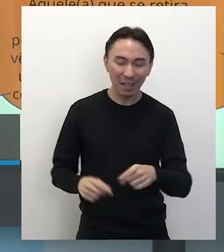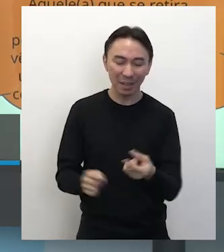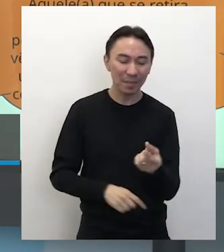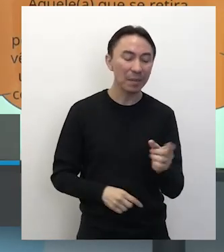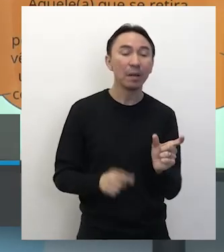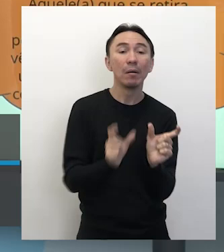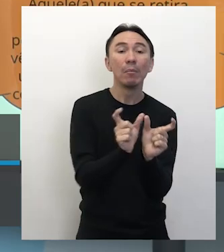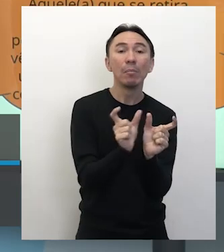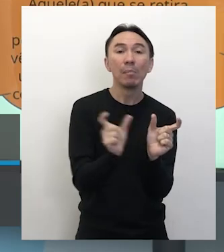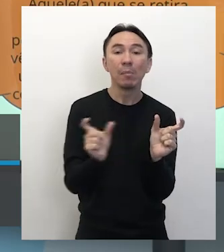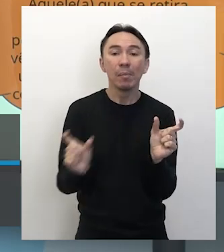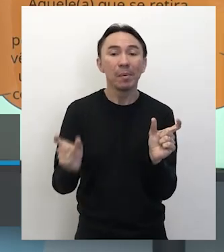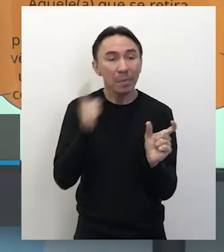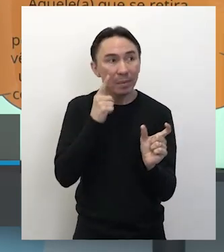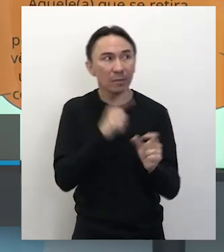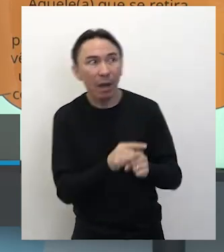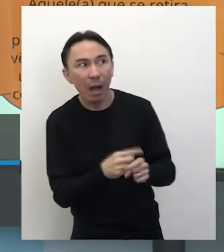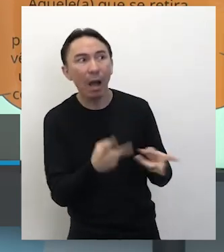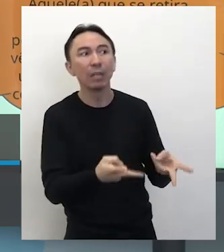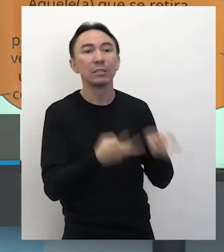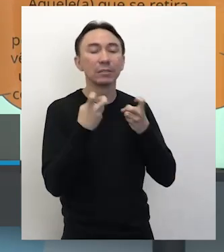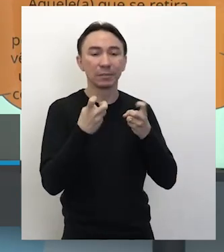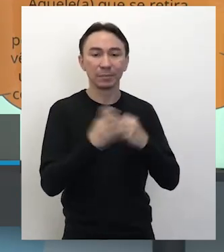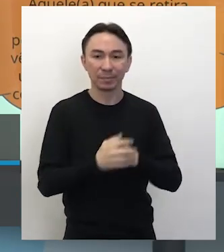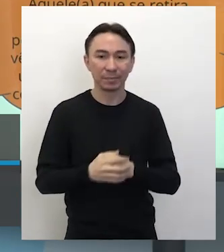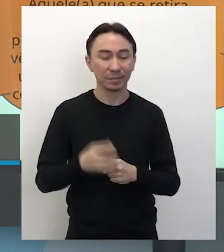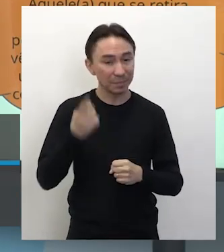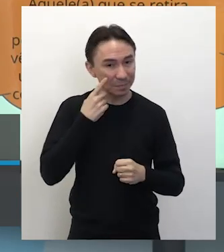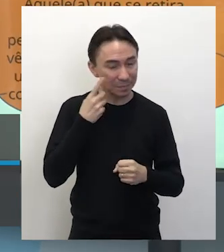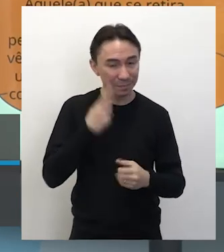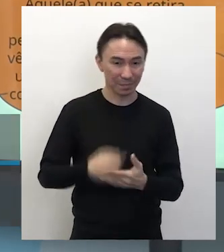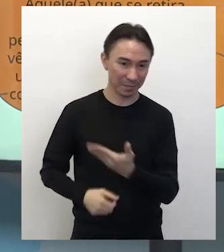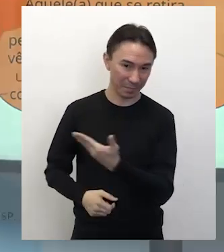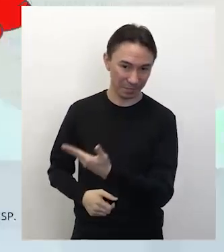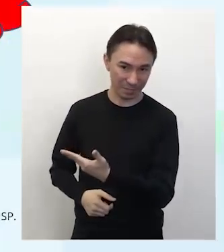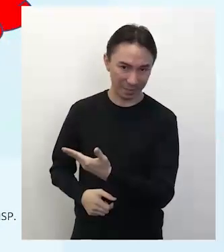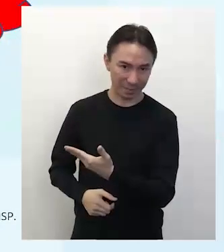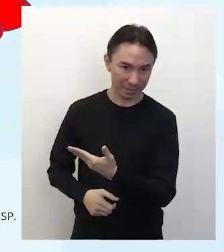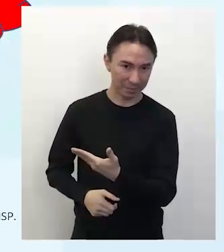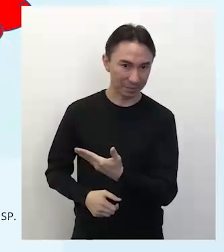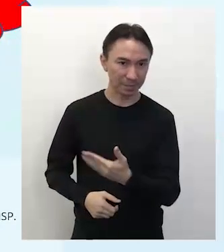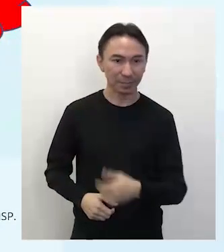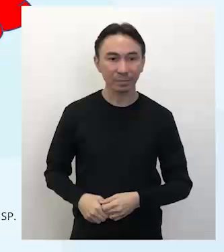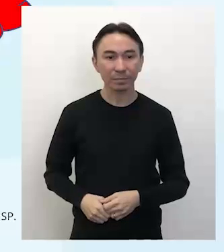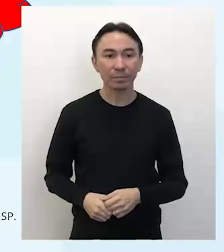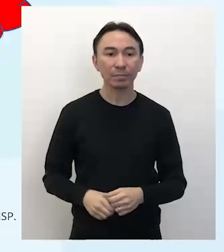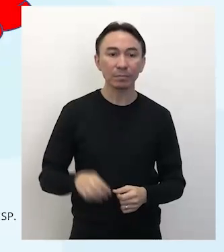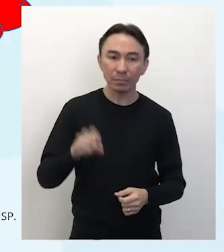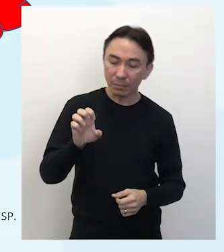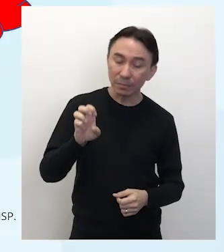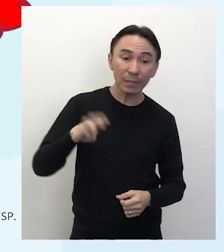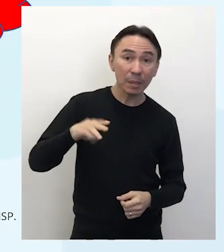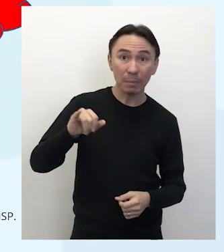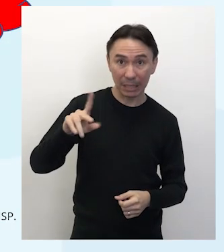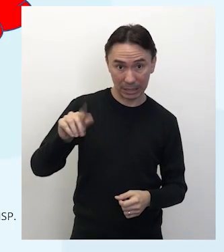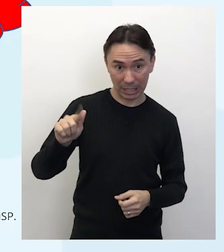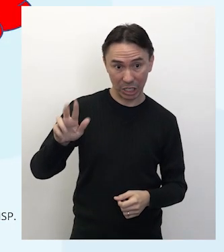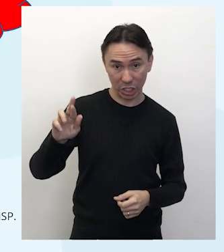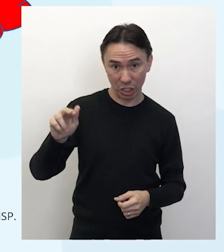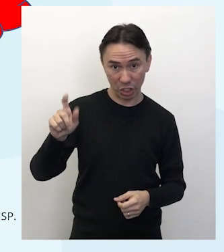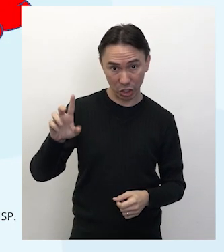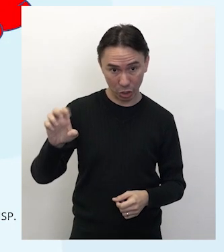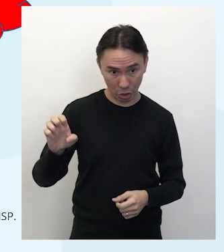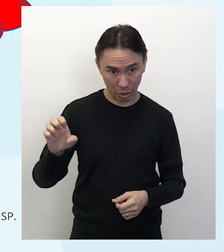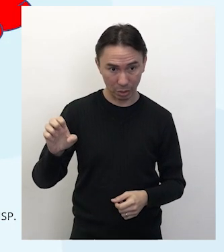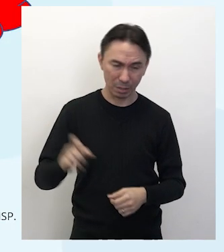aí neste cordel. Você pode ler para a gente, André, por favor? O vocabulário? Isso. Então, a gente tem emigrante, né,